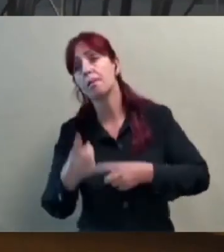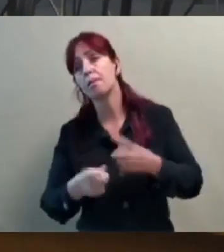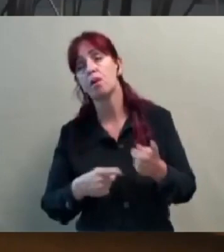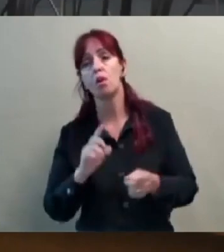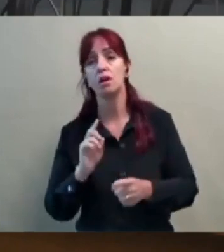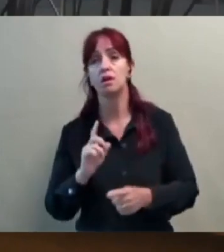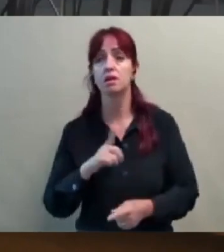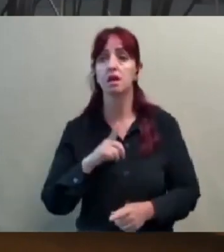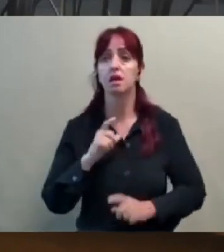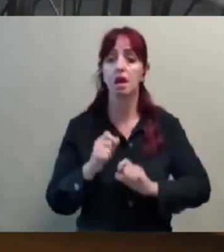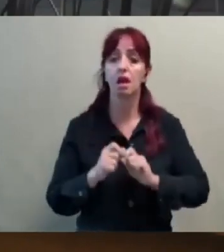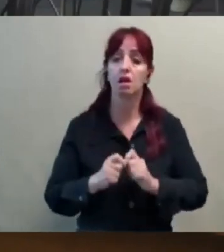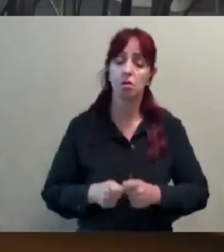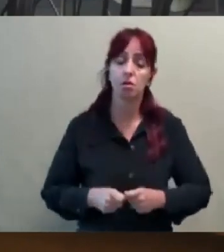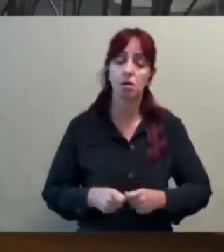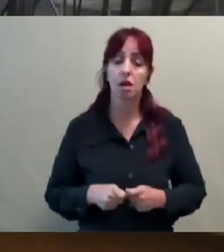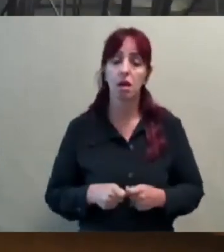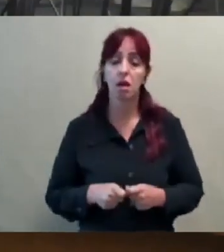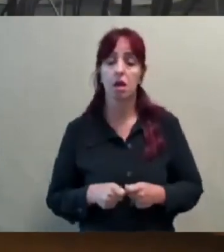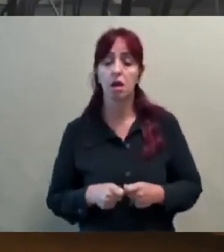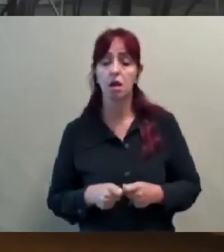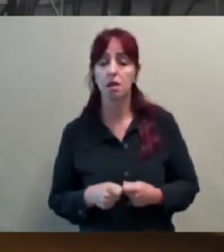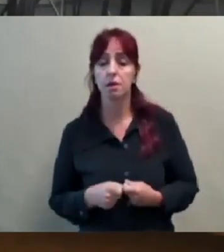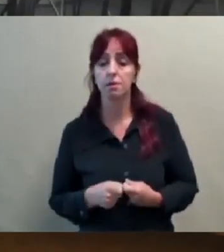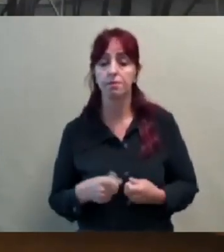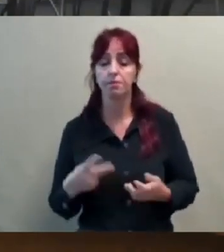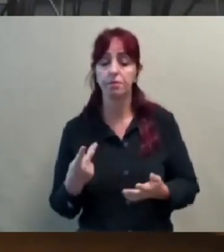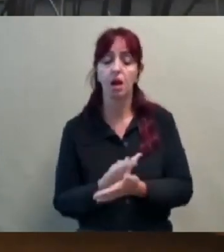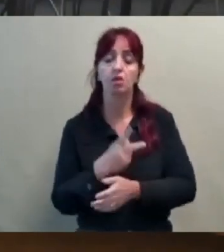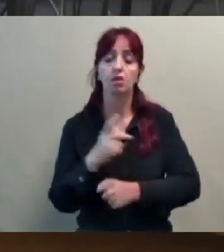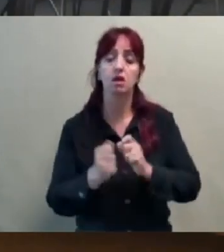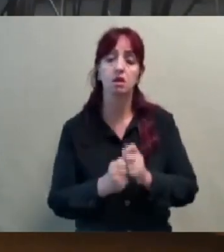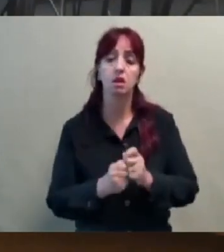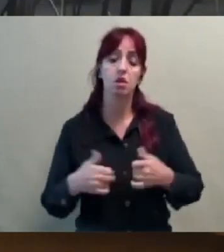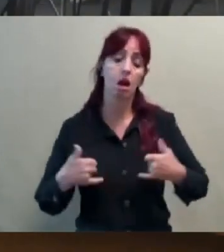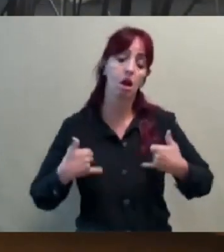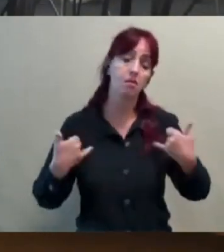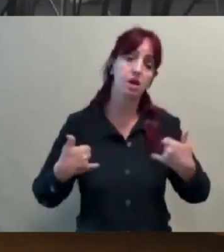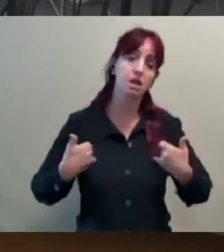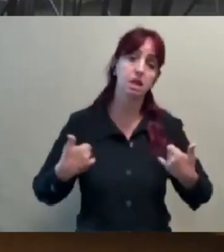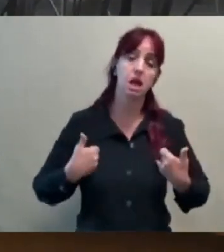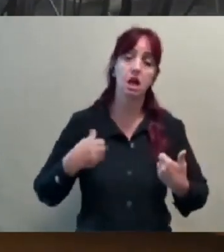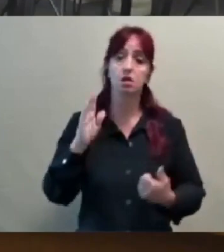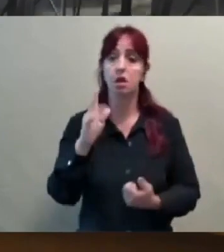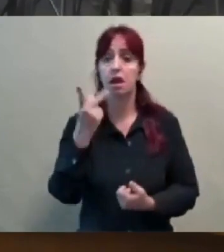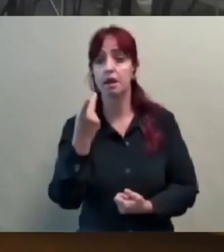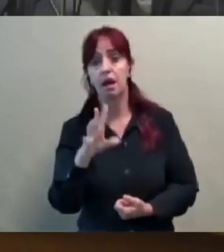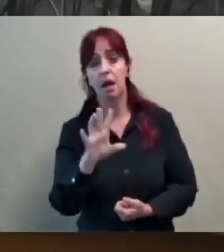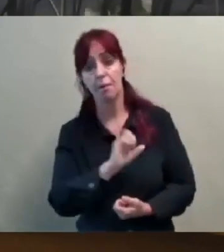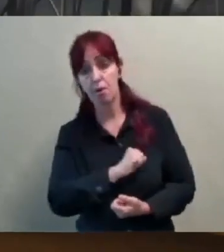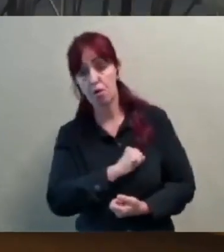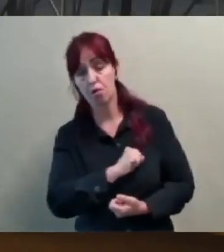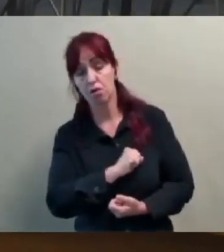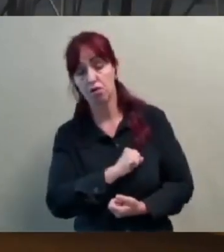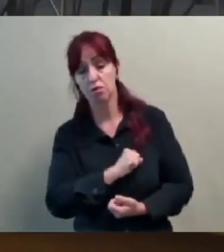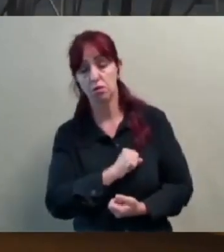ladeando o aniversário da cidade é o amor. Que amor é esse? Que amor é esse?